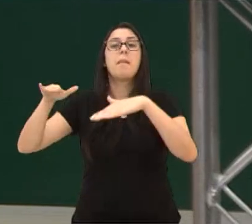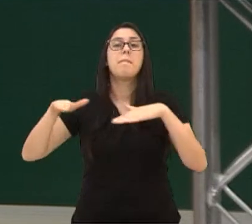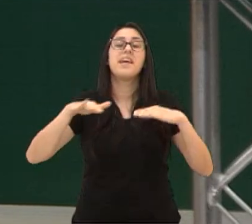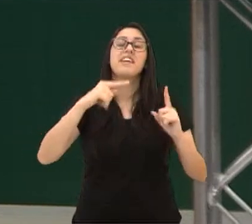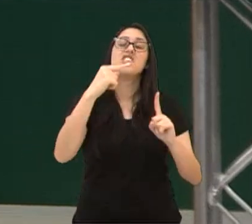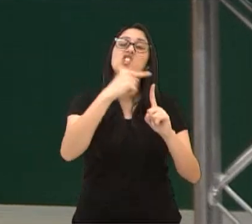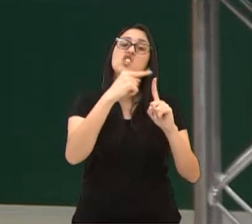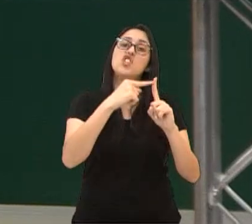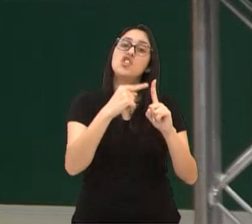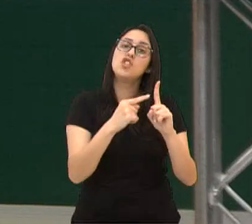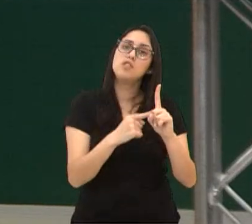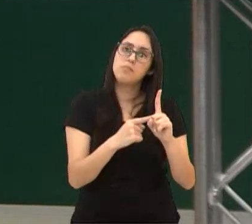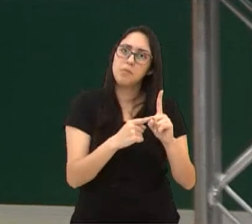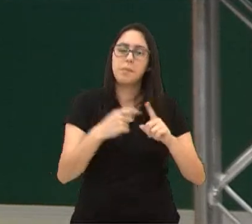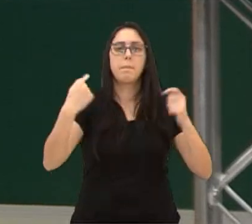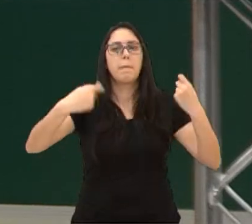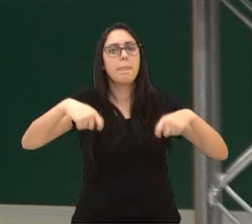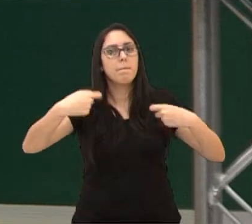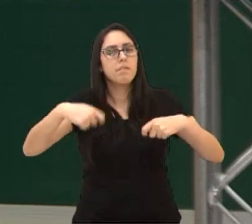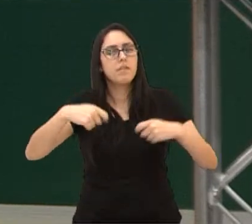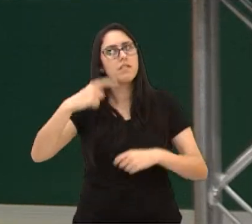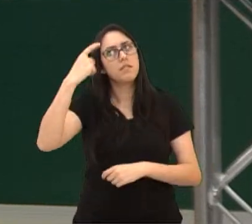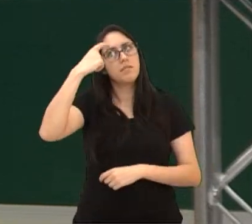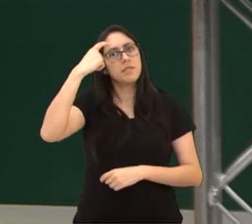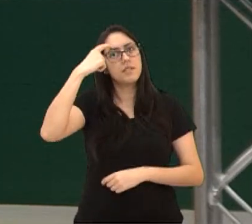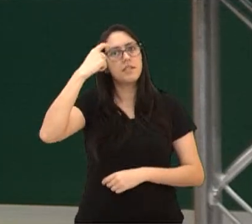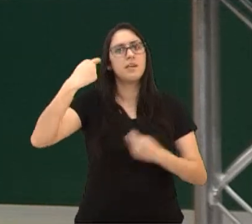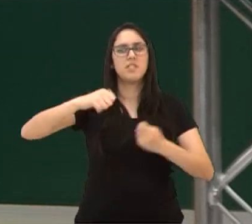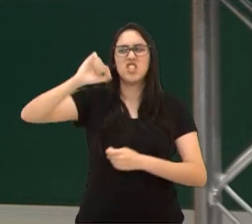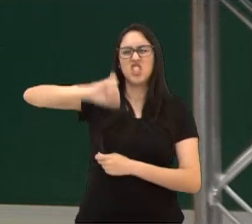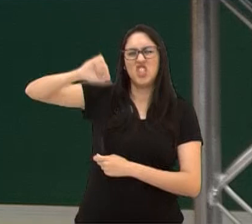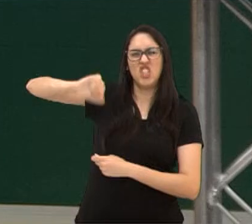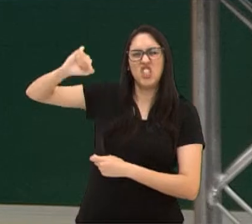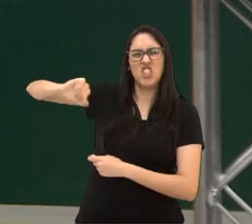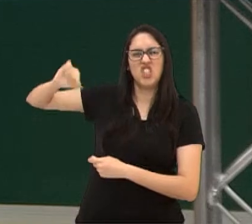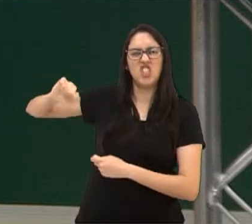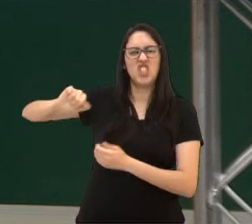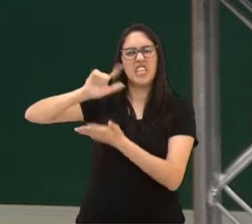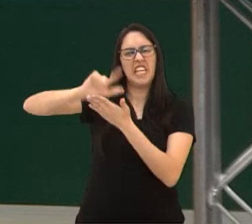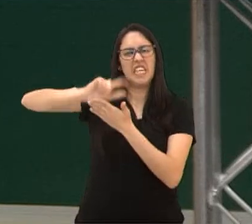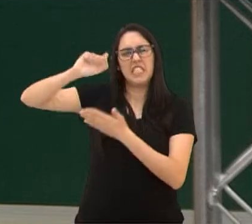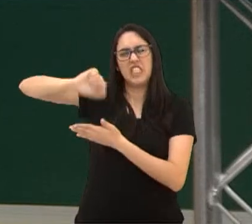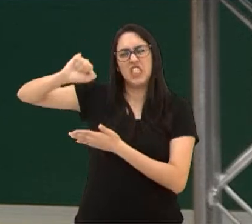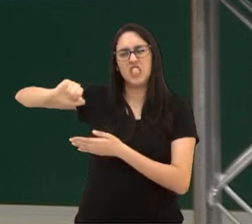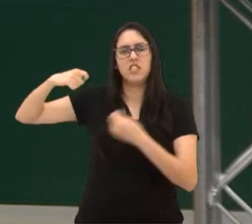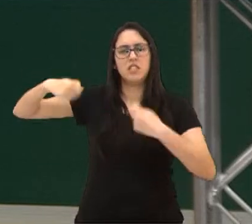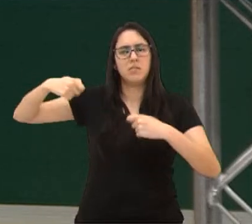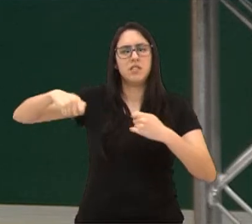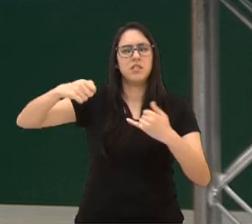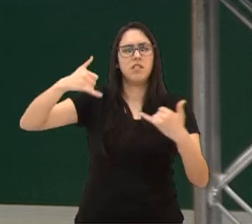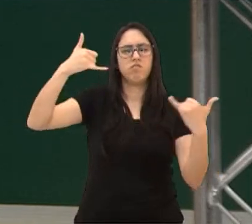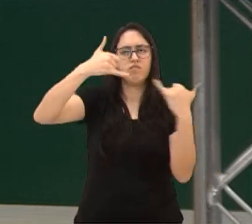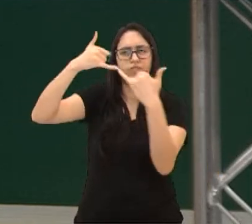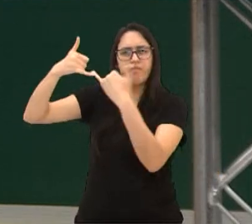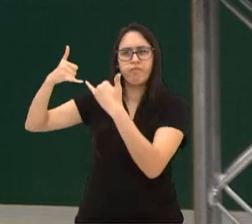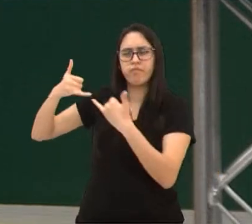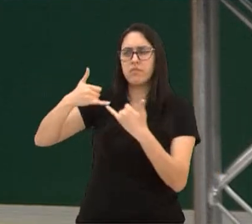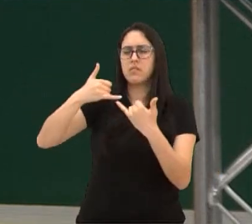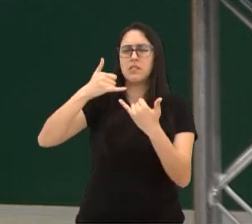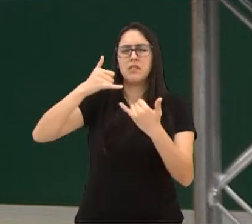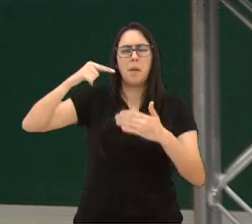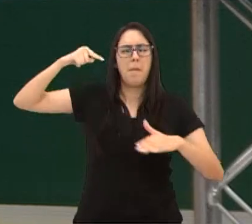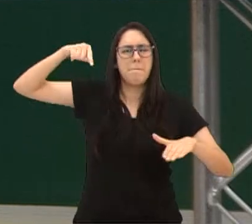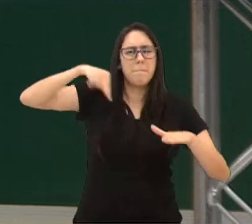já conversou aqui, né, você tem que, antes de lixar, né, você tem que soldar, fechar ali os pontos